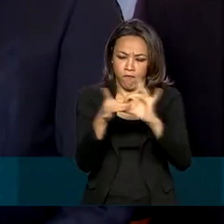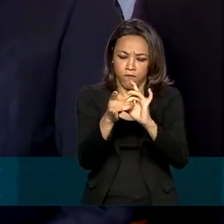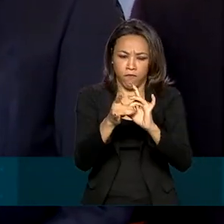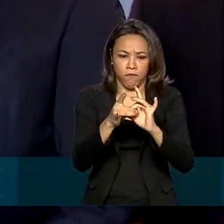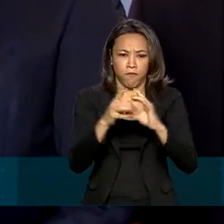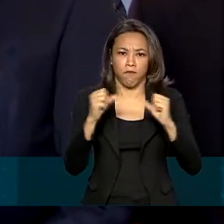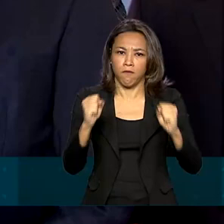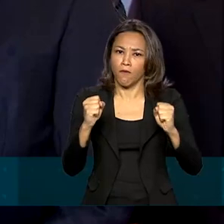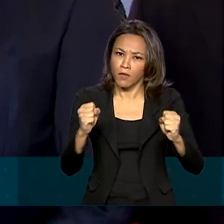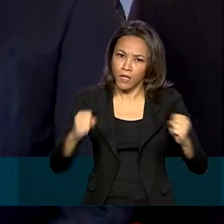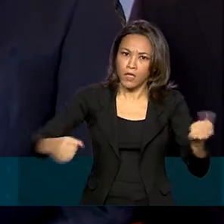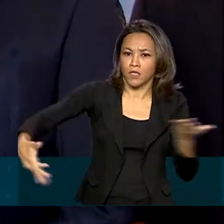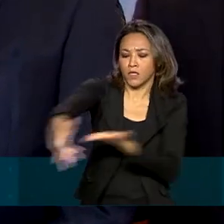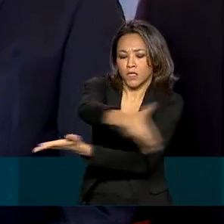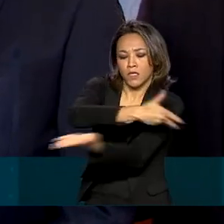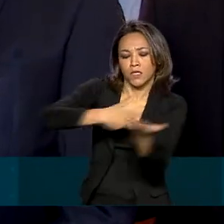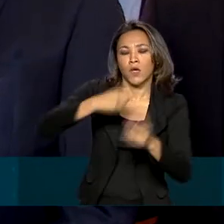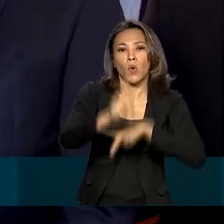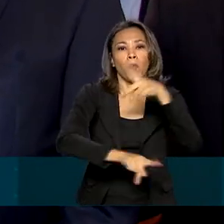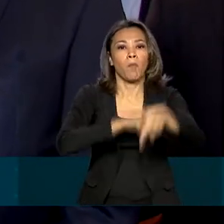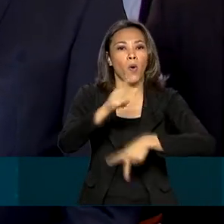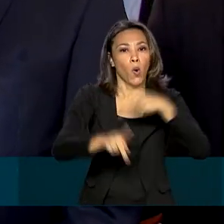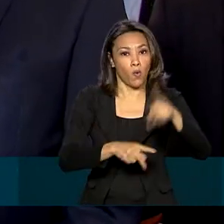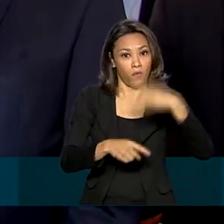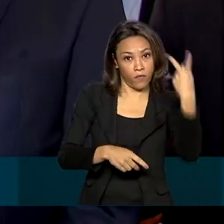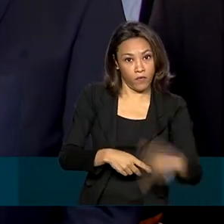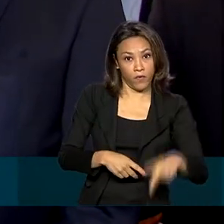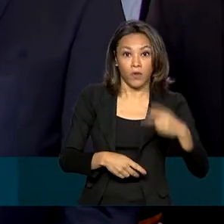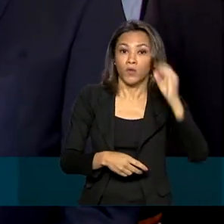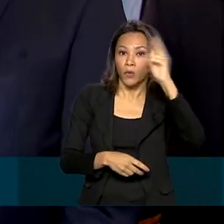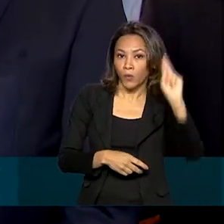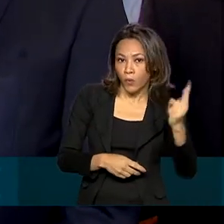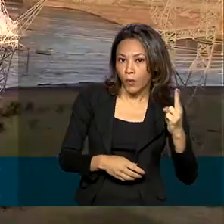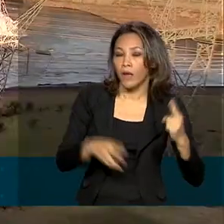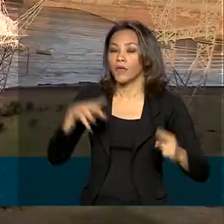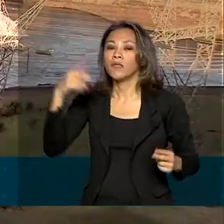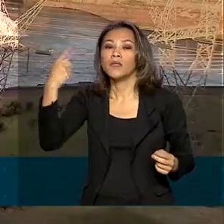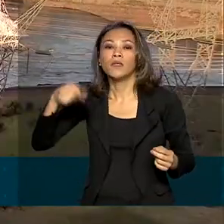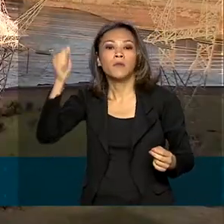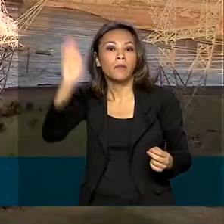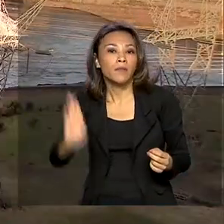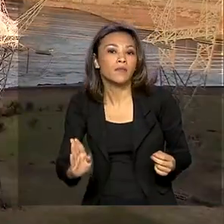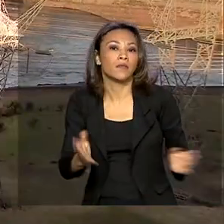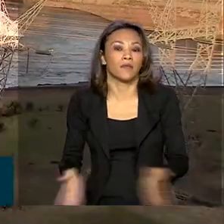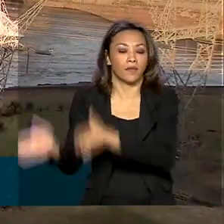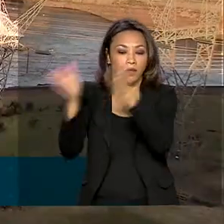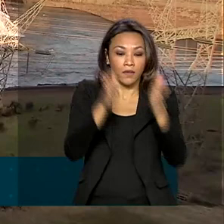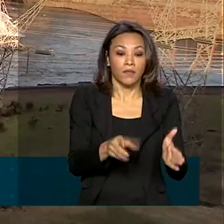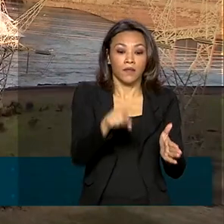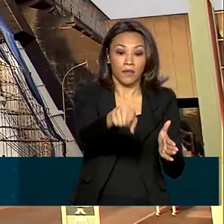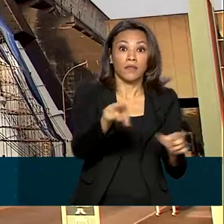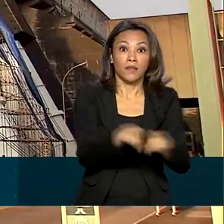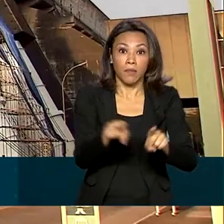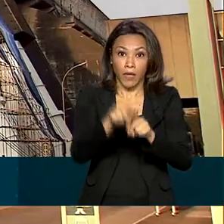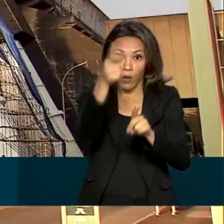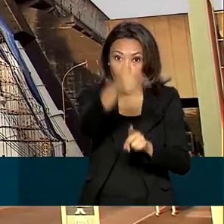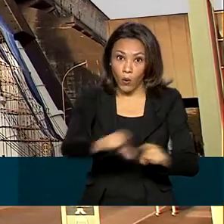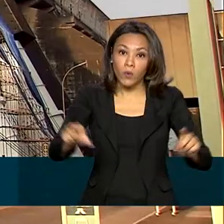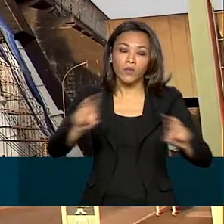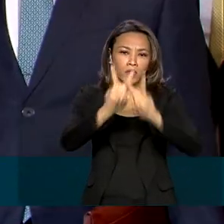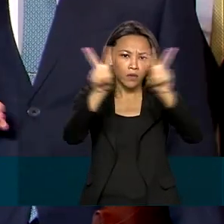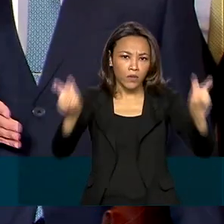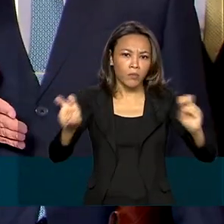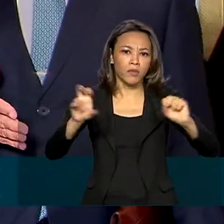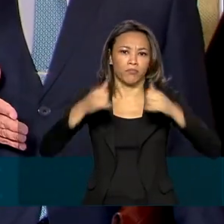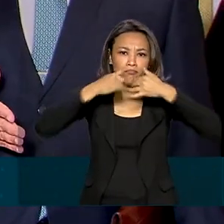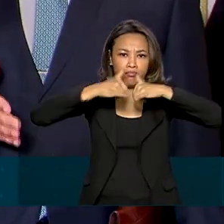los pueblos brasileños como a los uruguayos, para nosotros es una entera satisfacción. Integração energética também foi